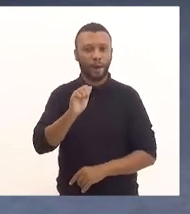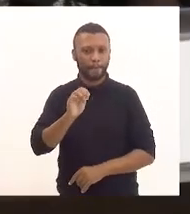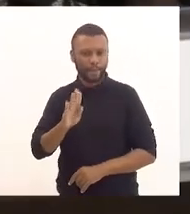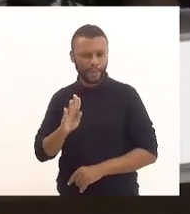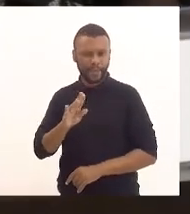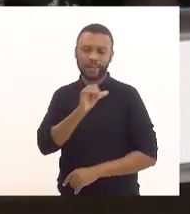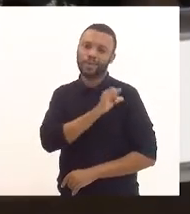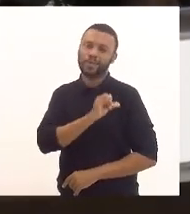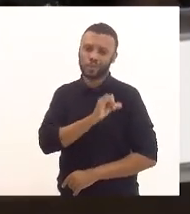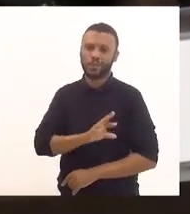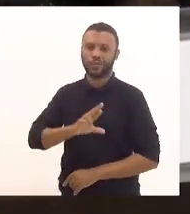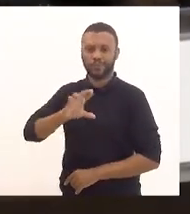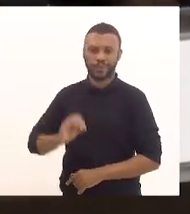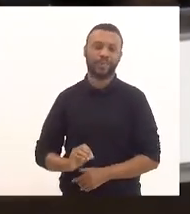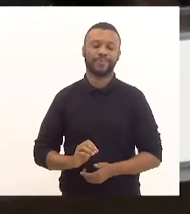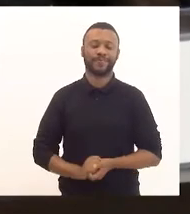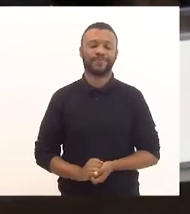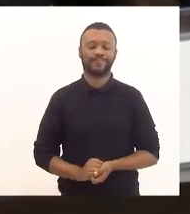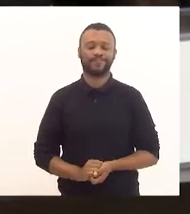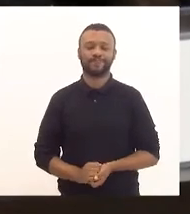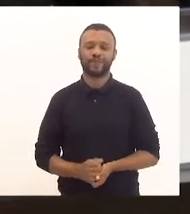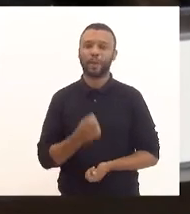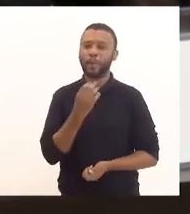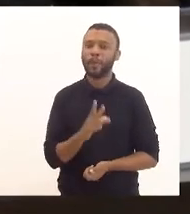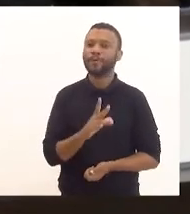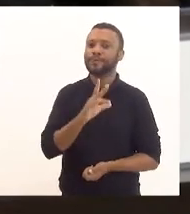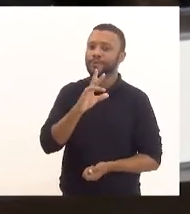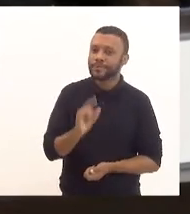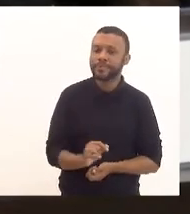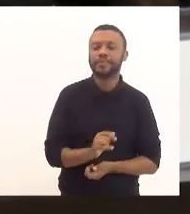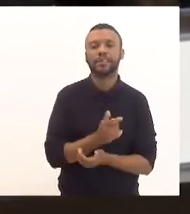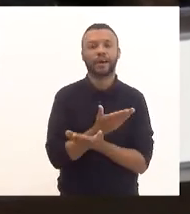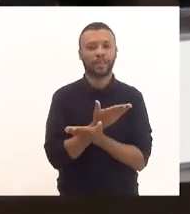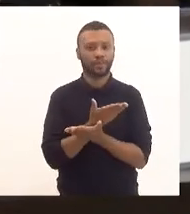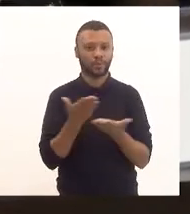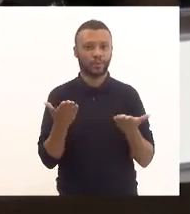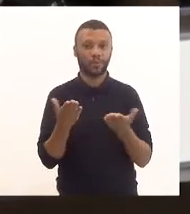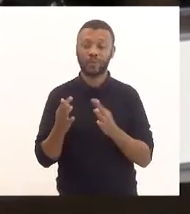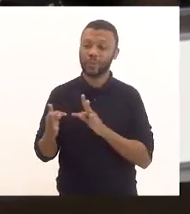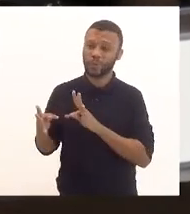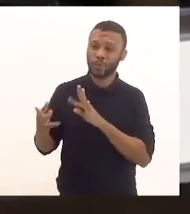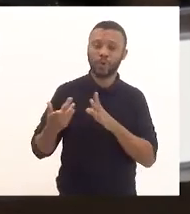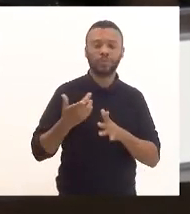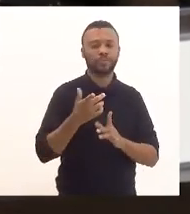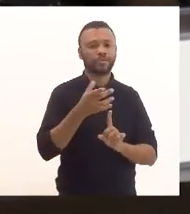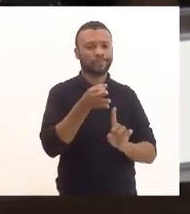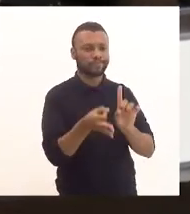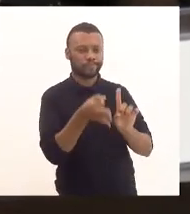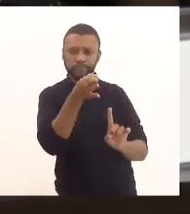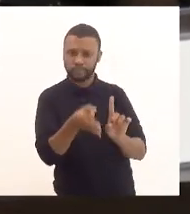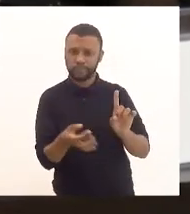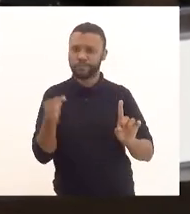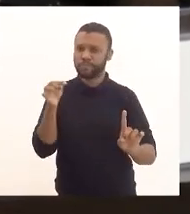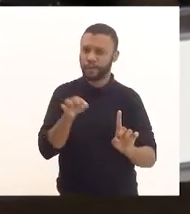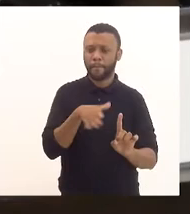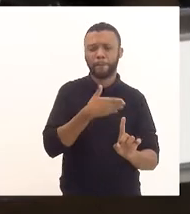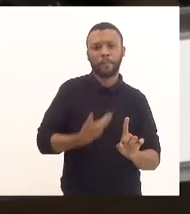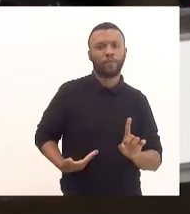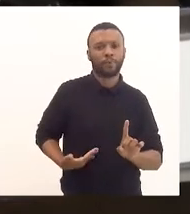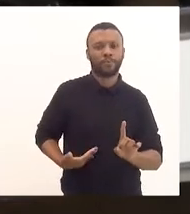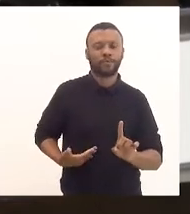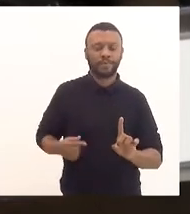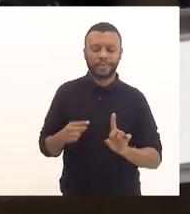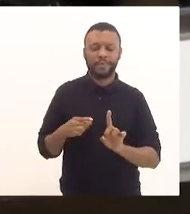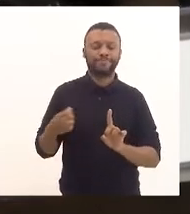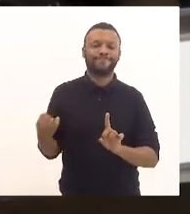Janeiro Bom dia a todos a todos os defensores públicos são